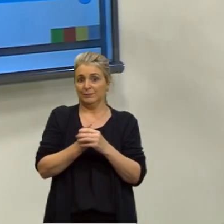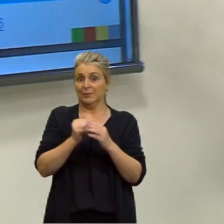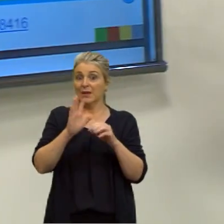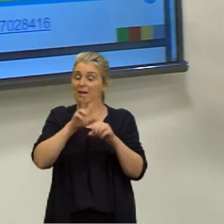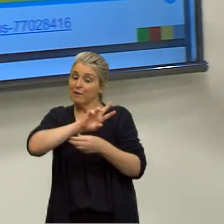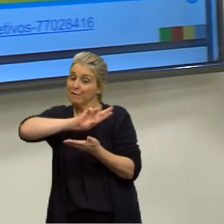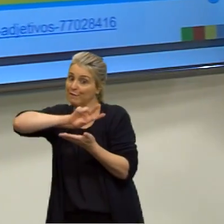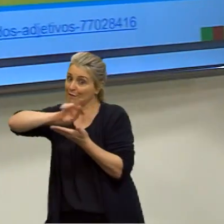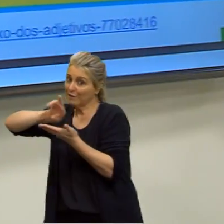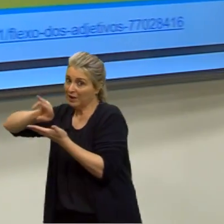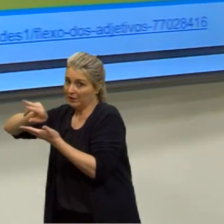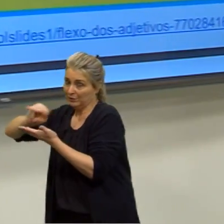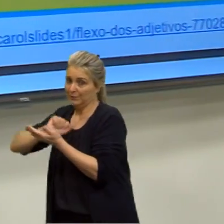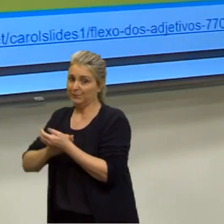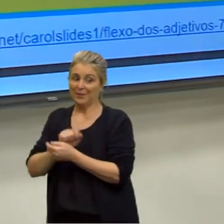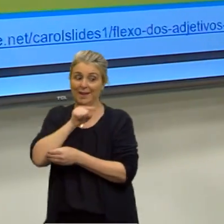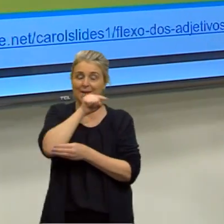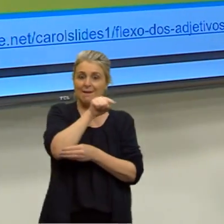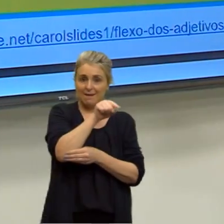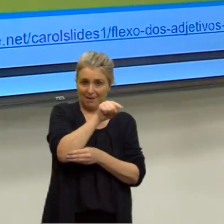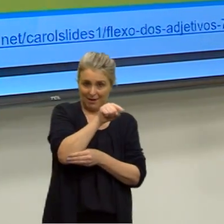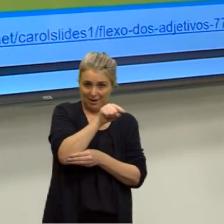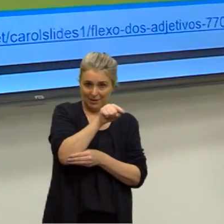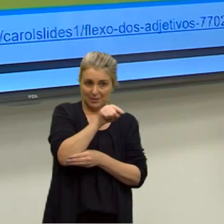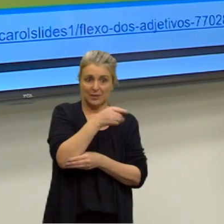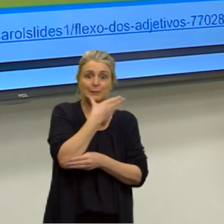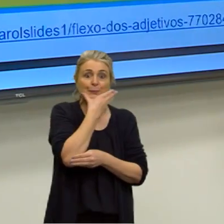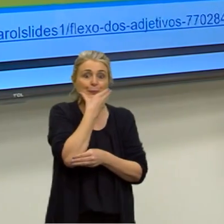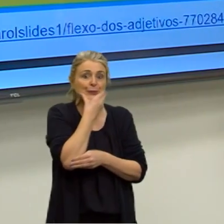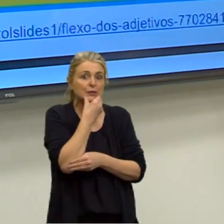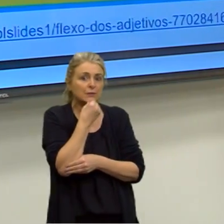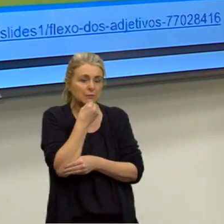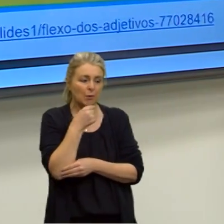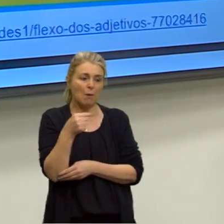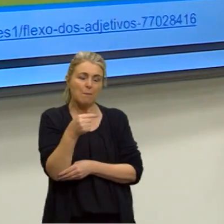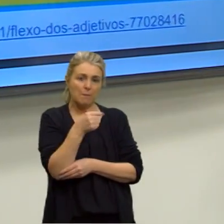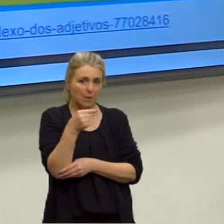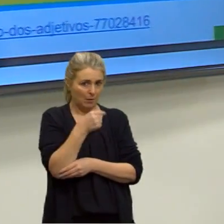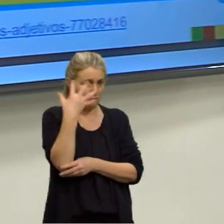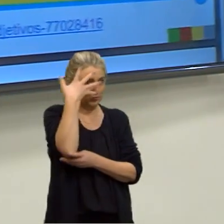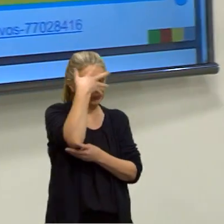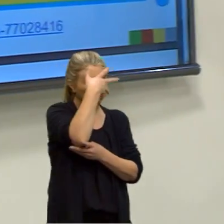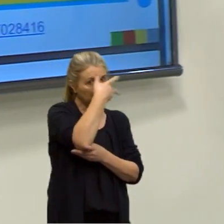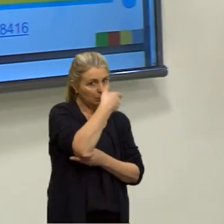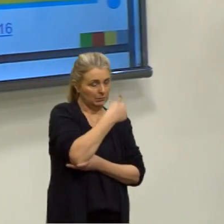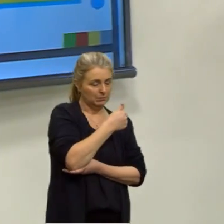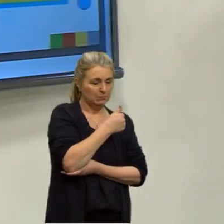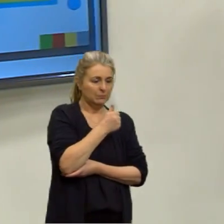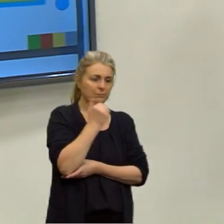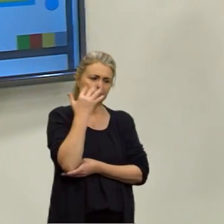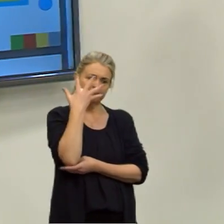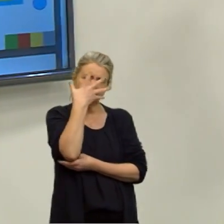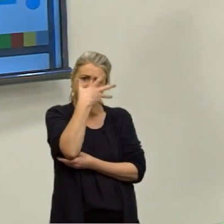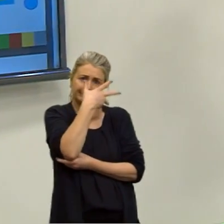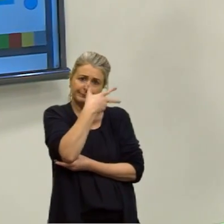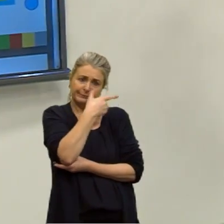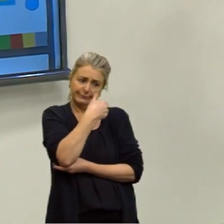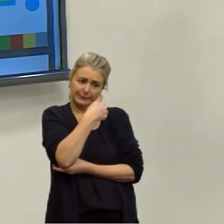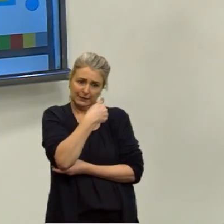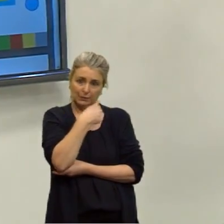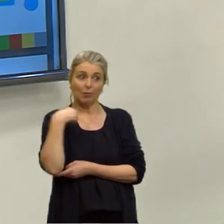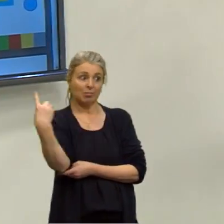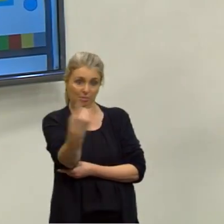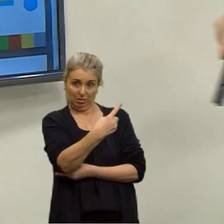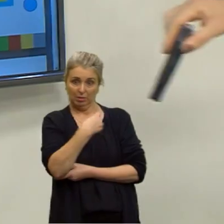se eu disse assim este rapaz é um menos lindo daqui menos lindo